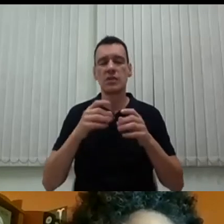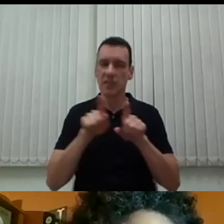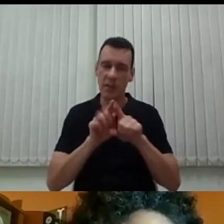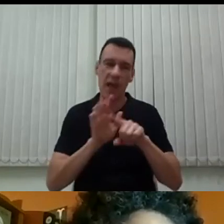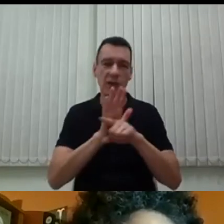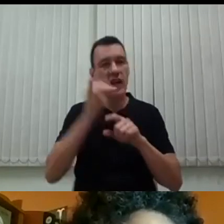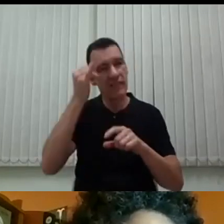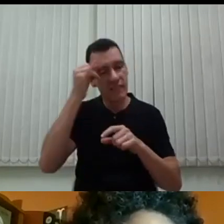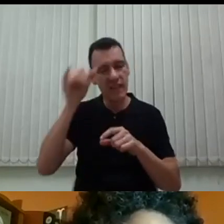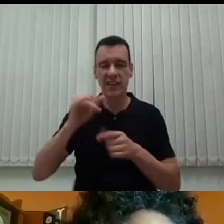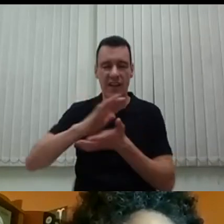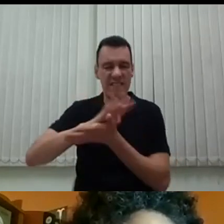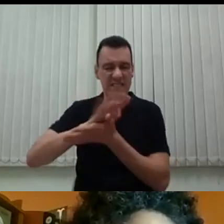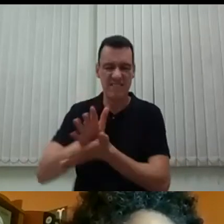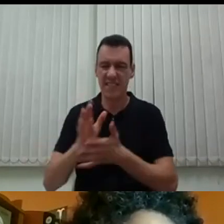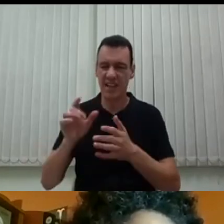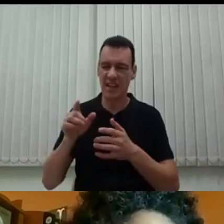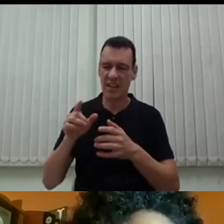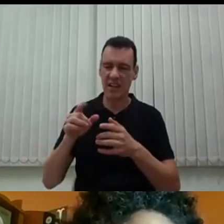Então, é uma mão